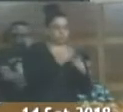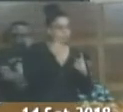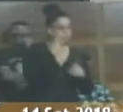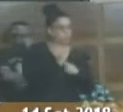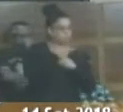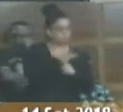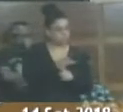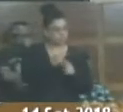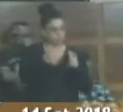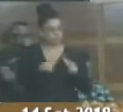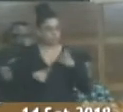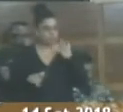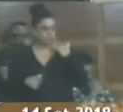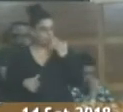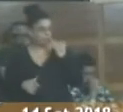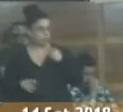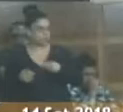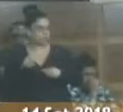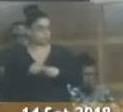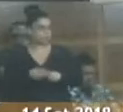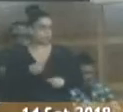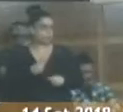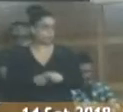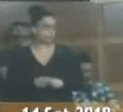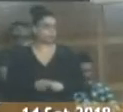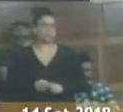para a aldeia. Porque